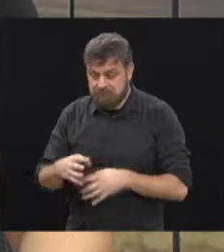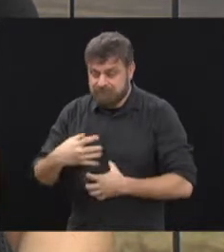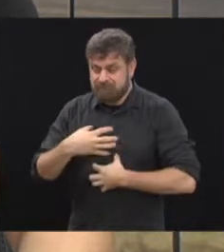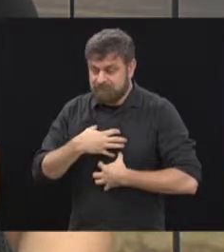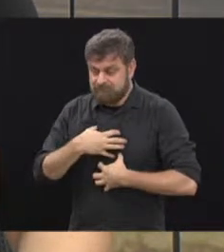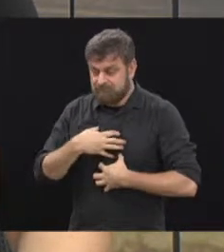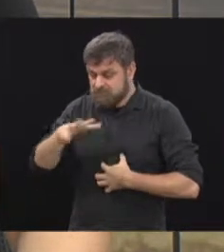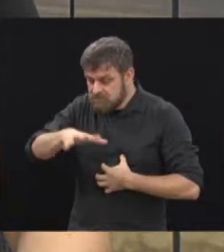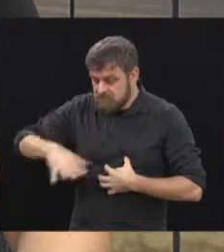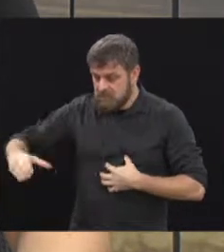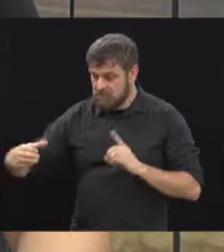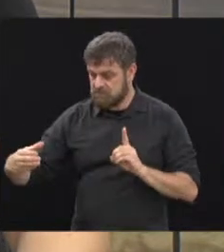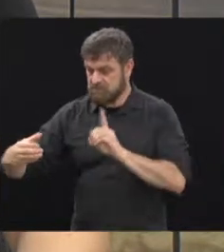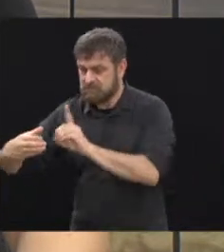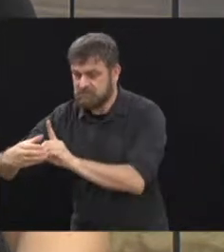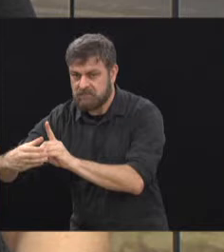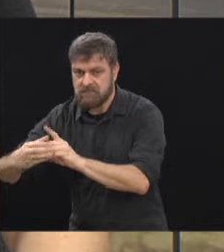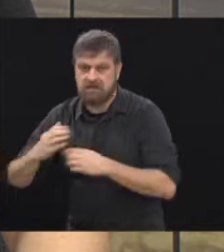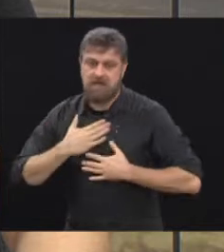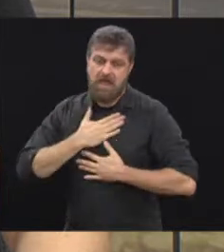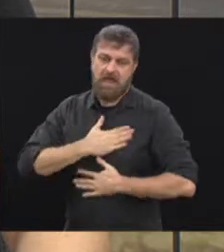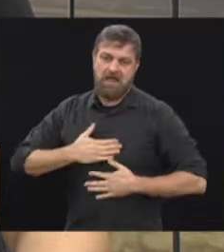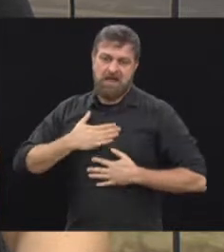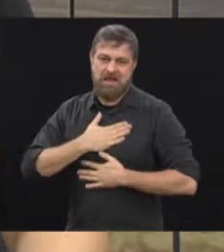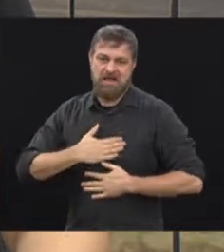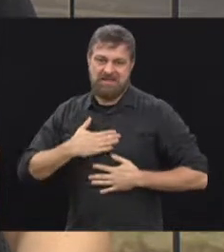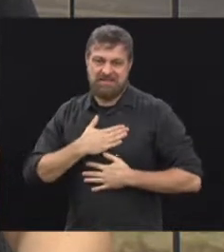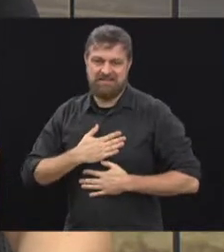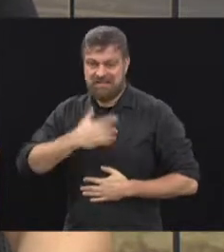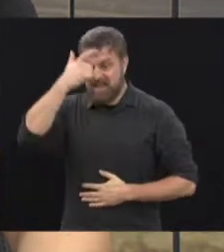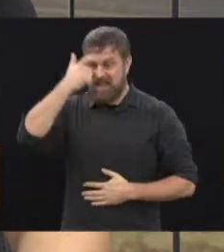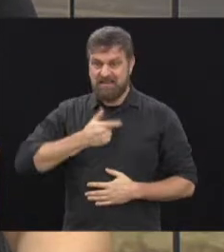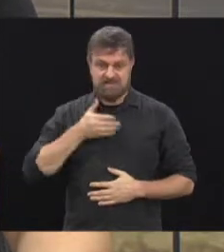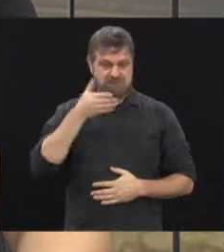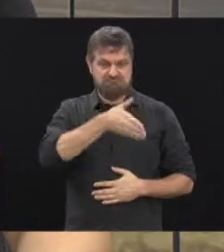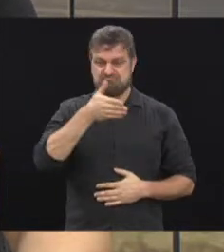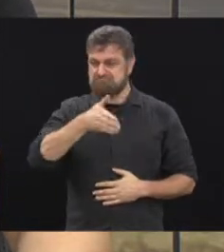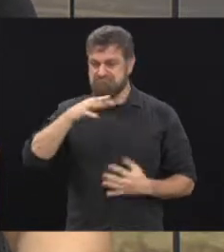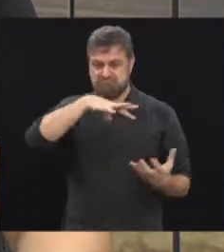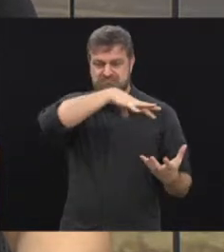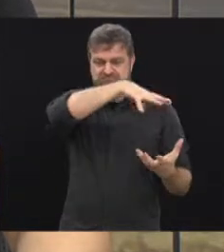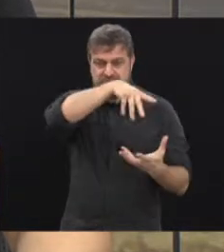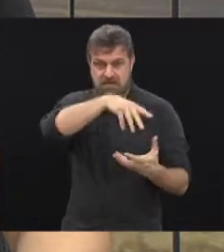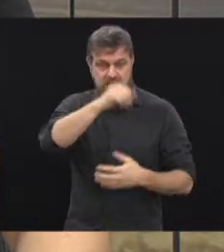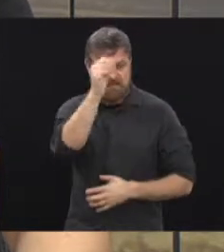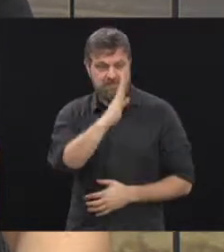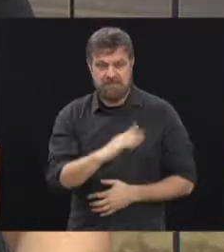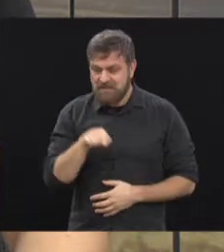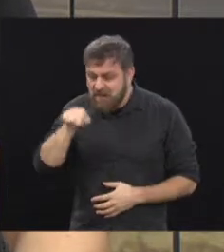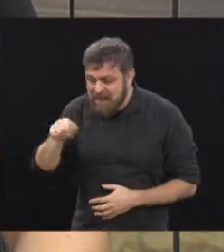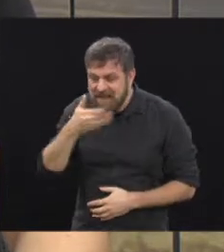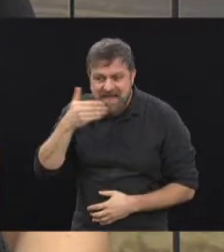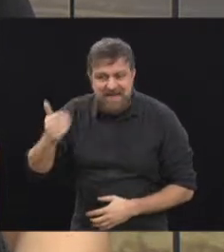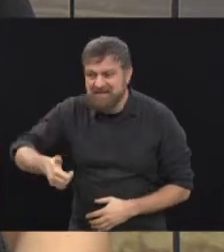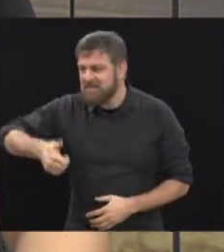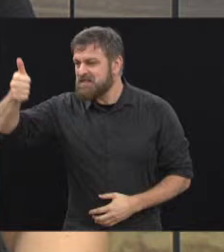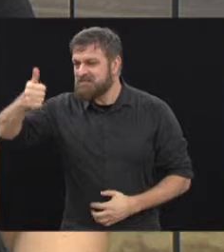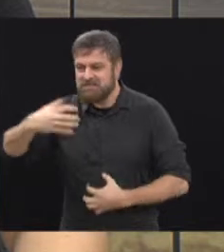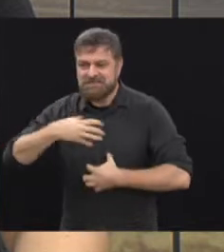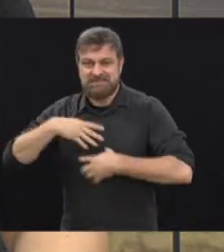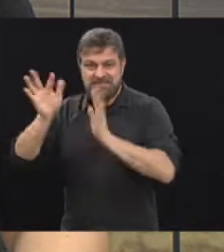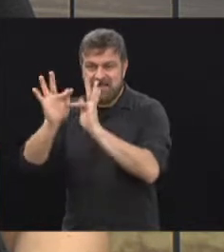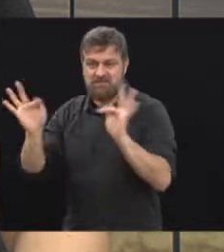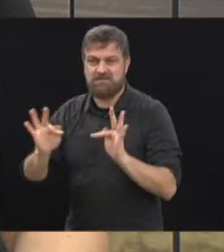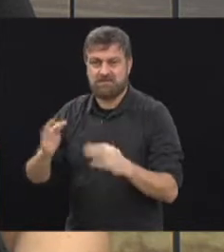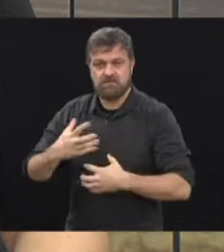sensação de estar ali era muito melhor do que estar em muitos outros lugares do mundo, inclusive no Brasil. E aquilo mexeu